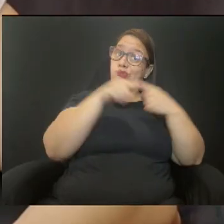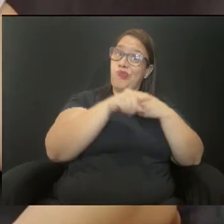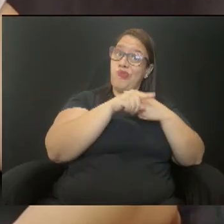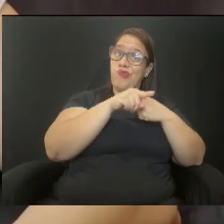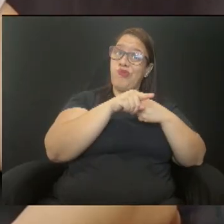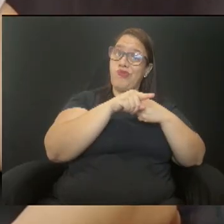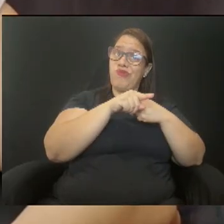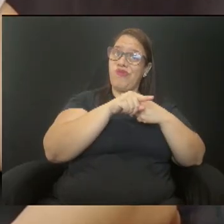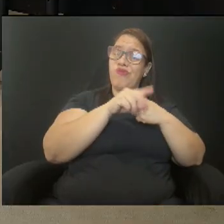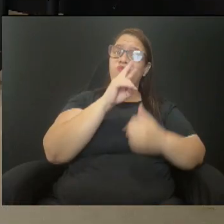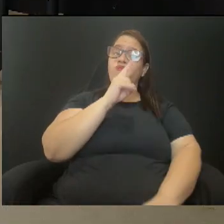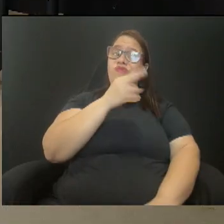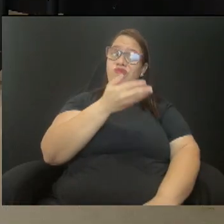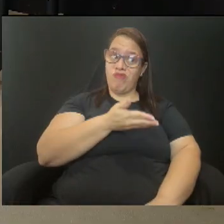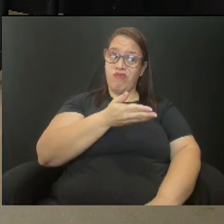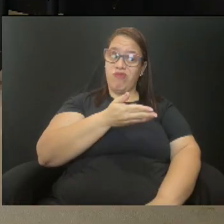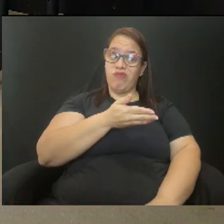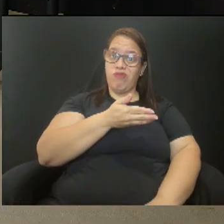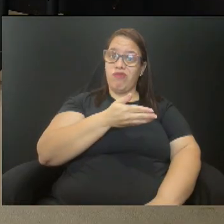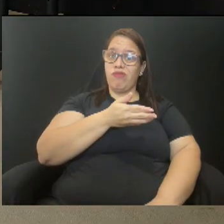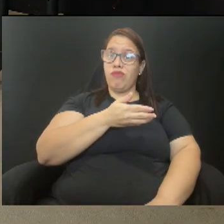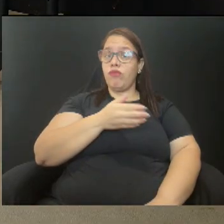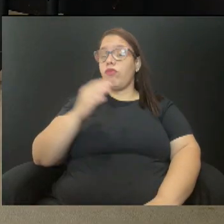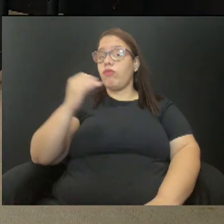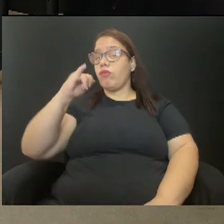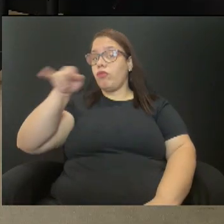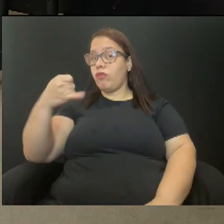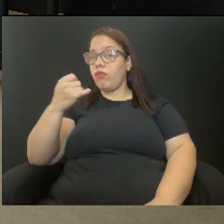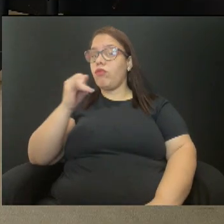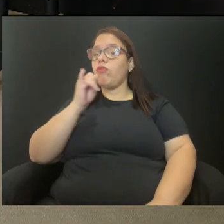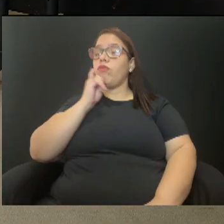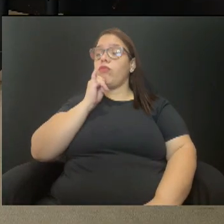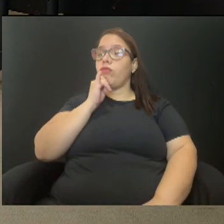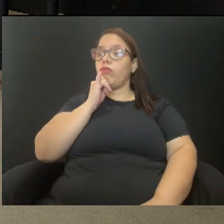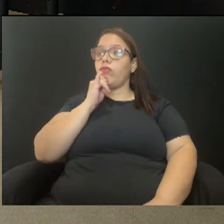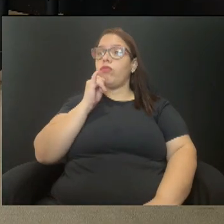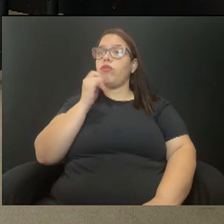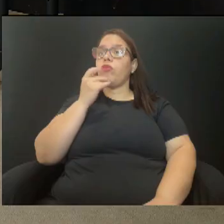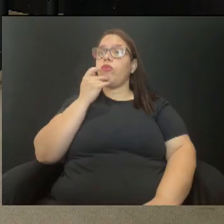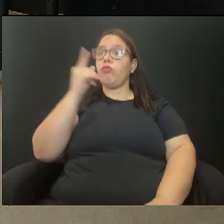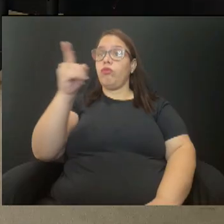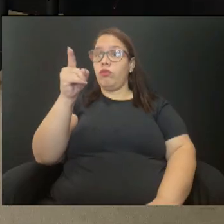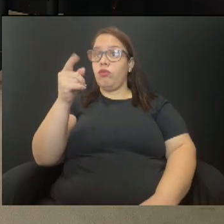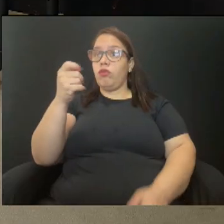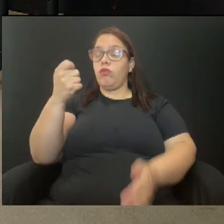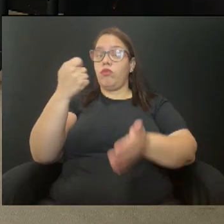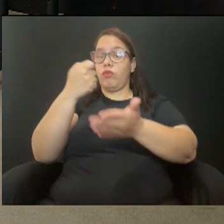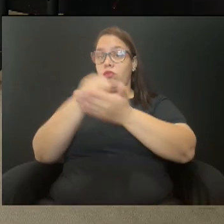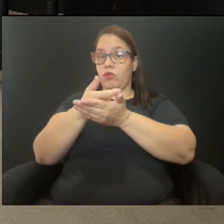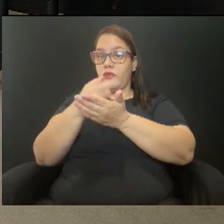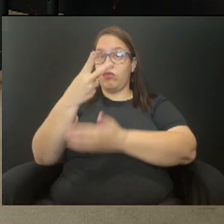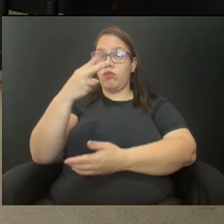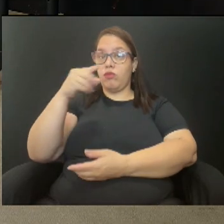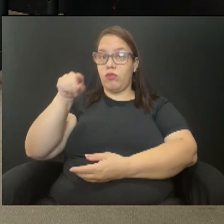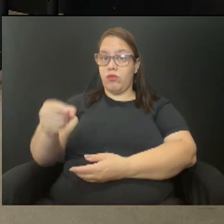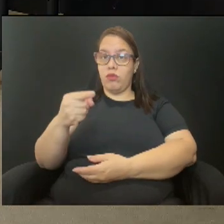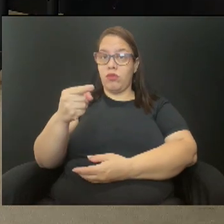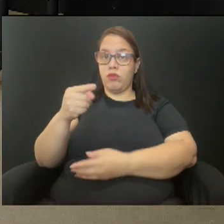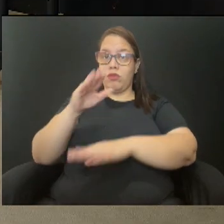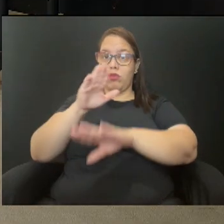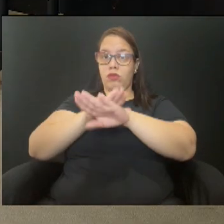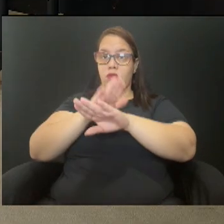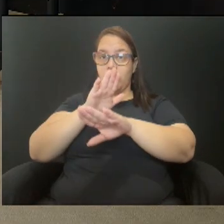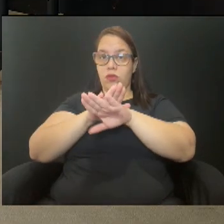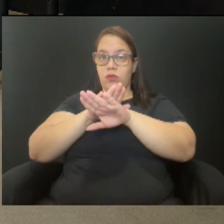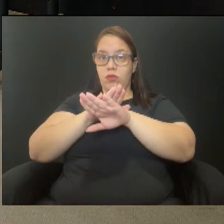isso. Eu vou aproveitar, então, por exemplo, a pessoa fala assim: você vai me pagar 2.000 na carteira e por fora você vai me pagar mais